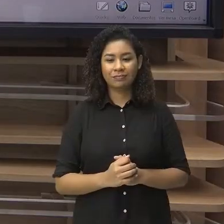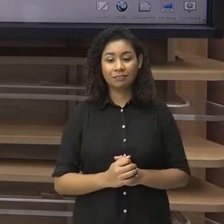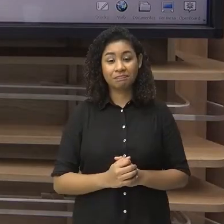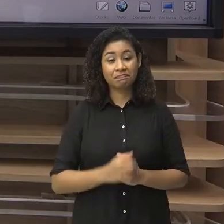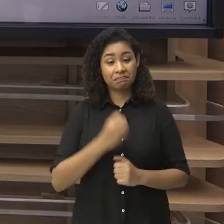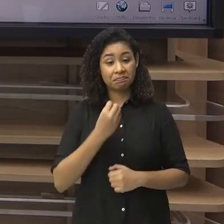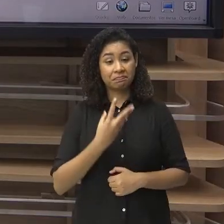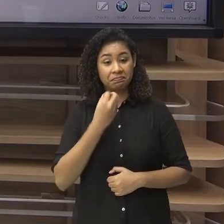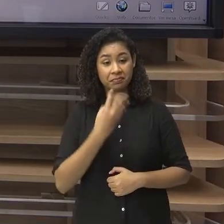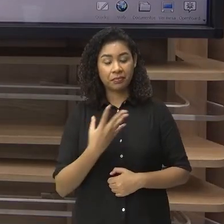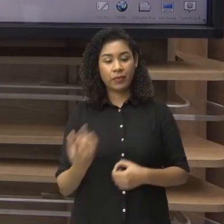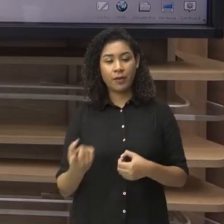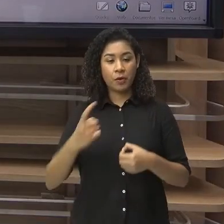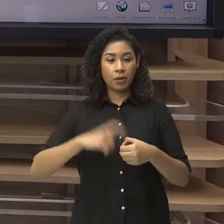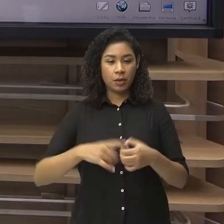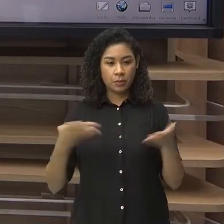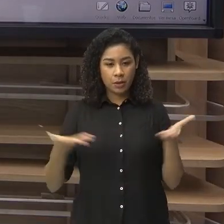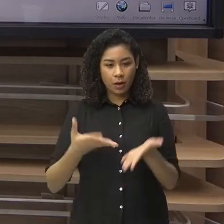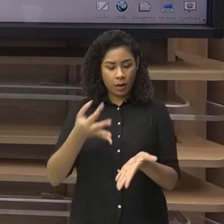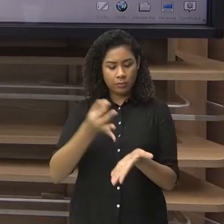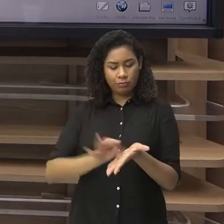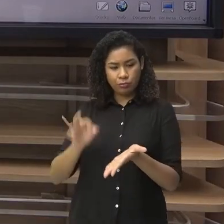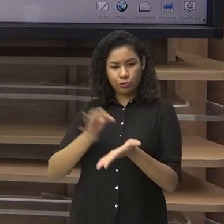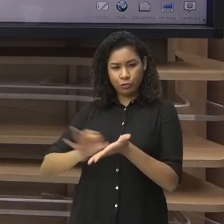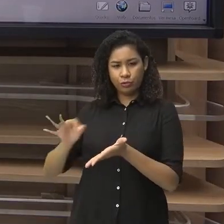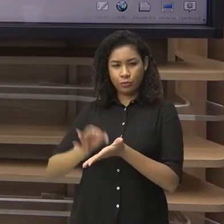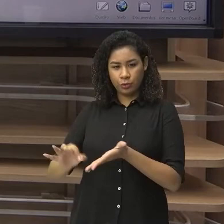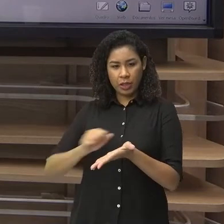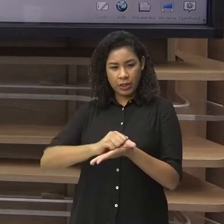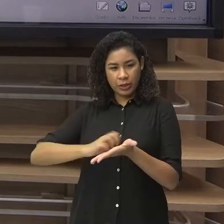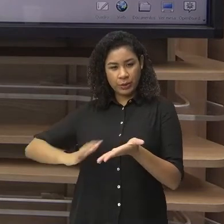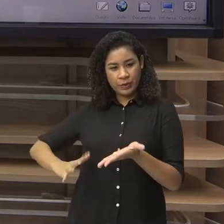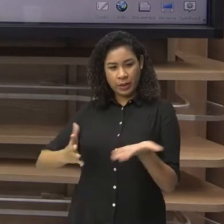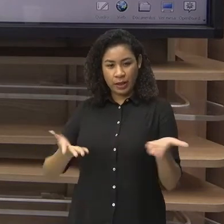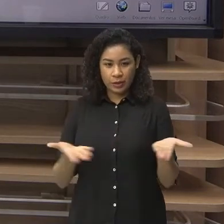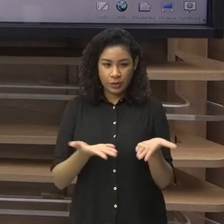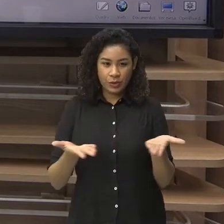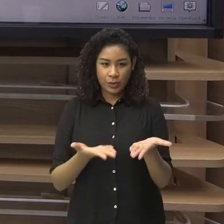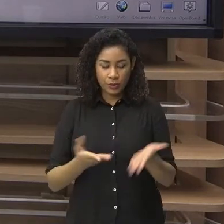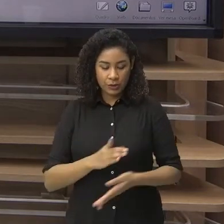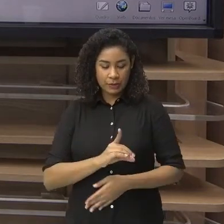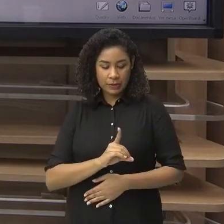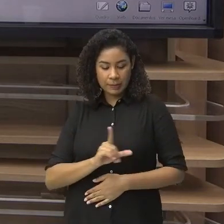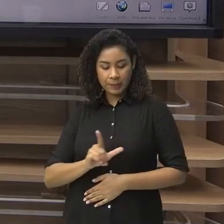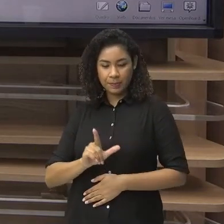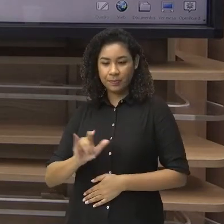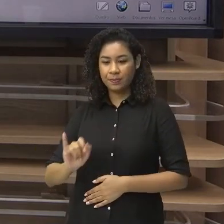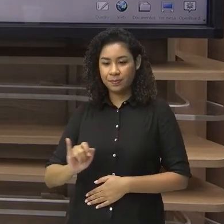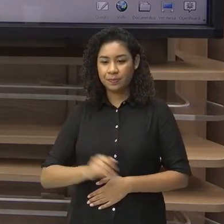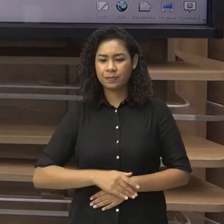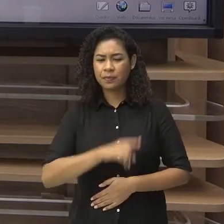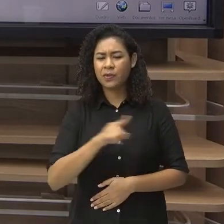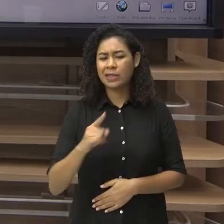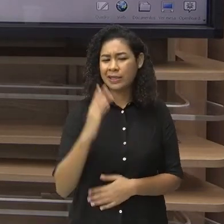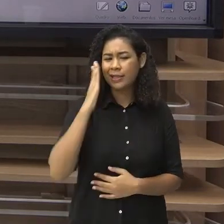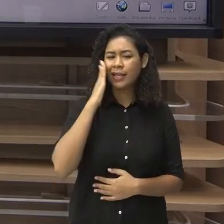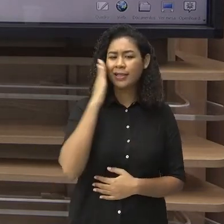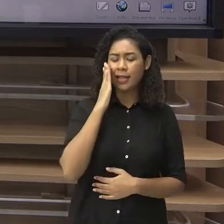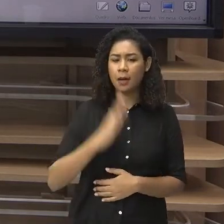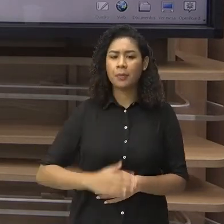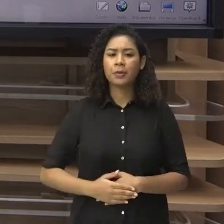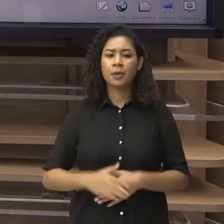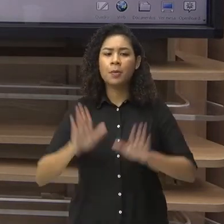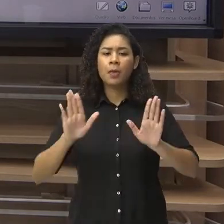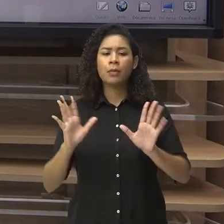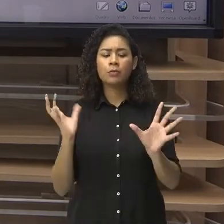Muito bem, pessoal, então voltamos para fazer a correção aqui da nossa DLI, tá? Você já sabe, para a gente encontrar a